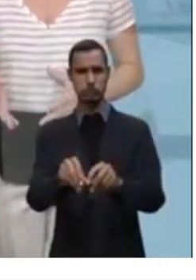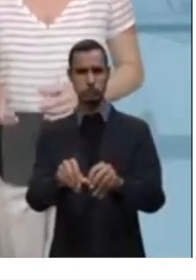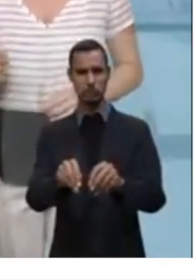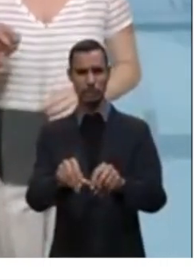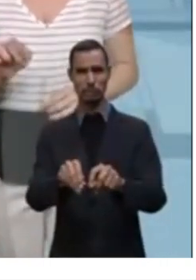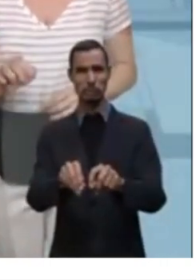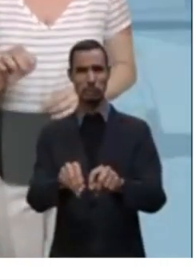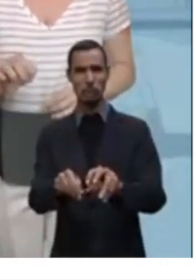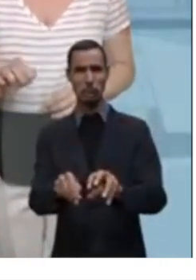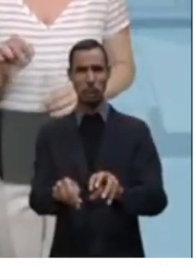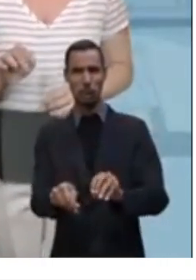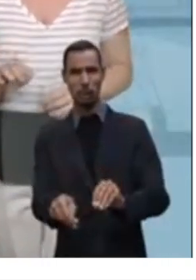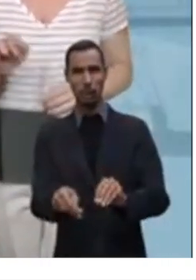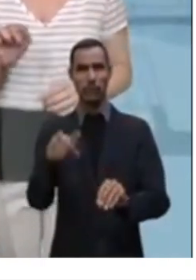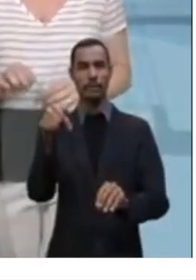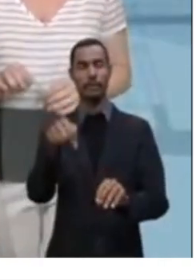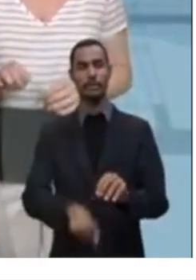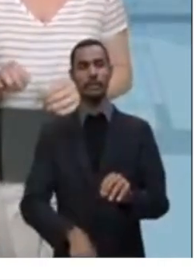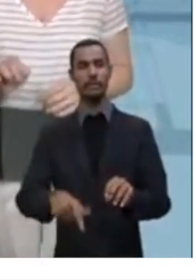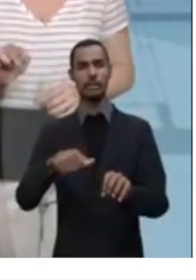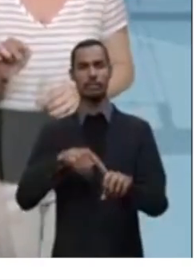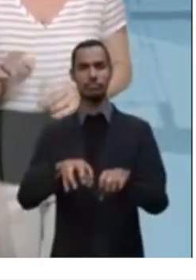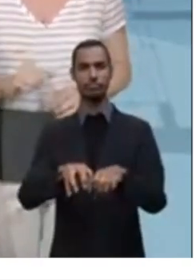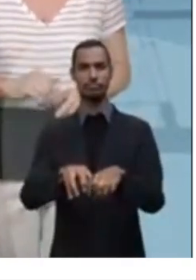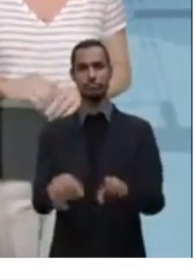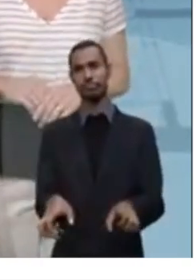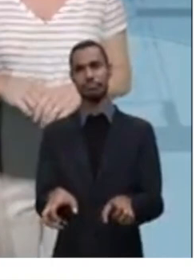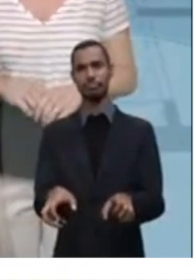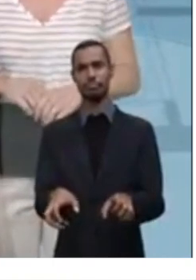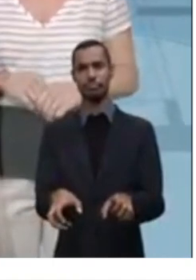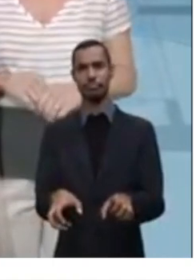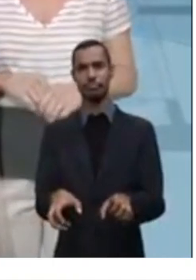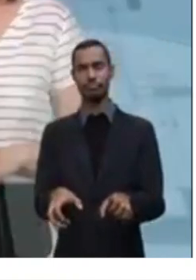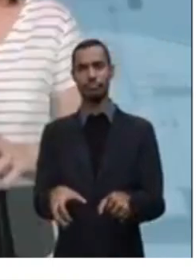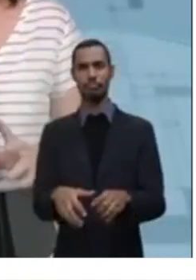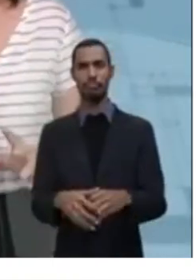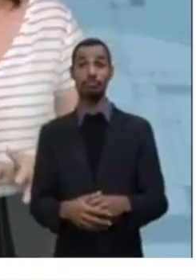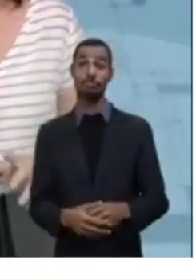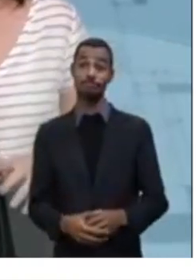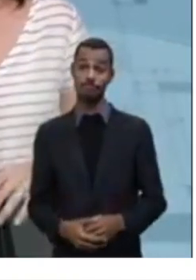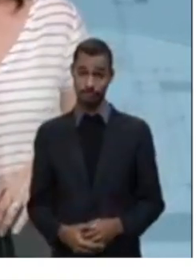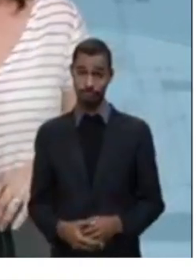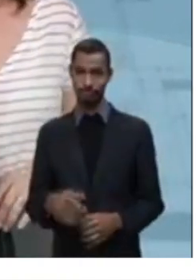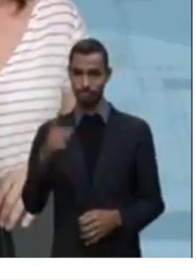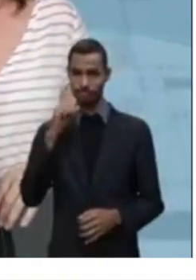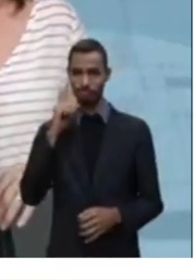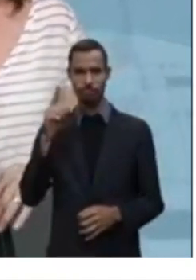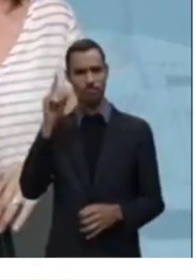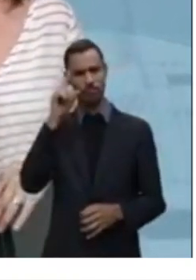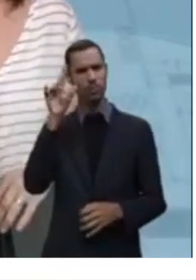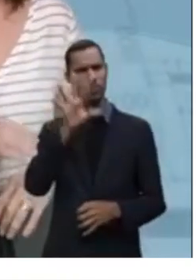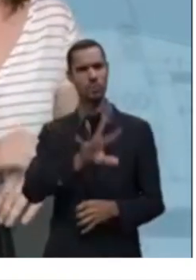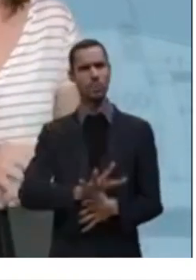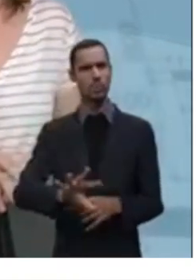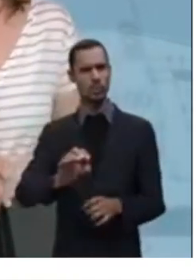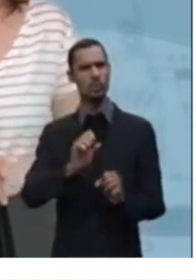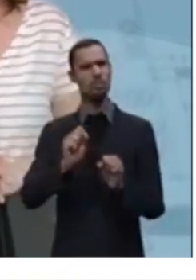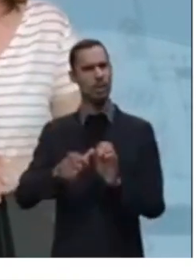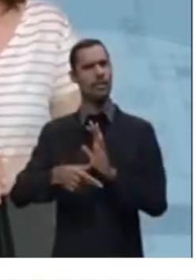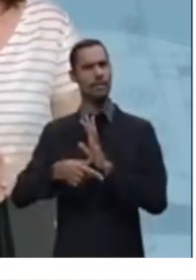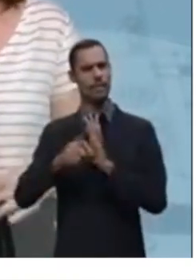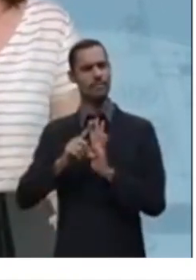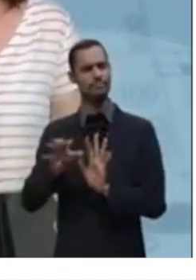também aumentará até atingir a tensão de ruptura ou a capacidade de carga. E olha só, tudo isso pode ser